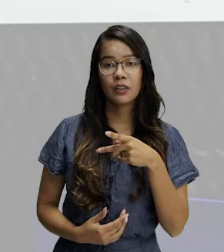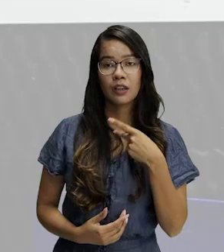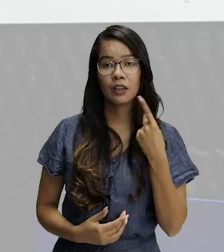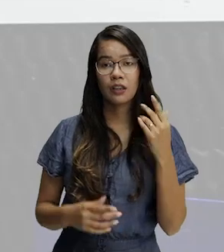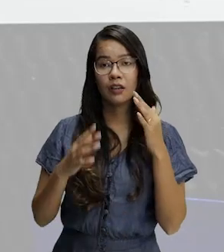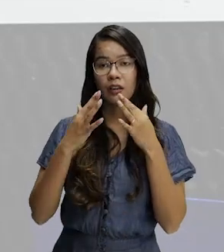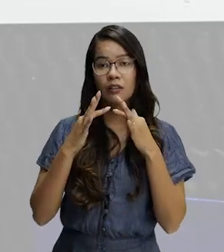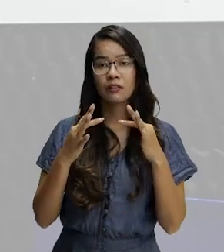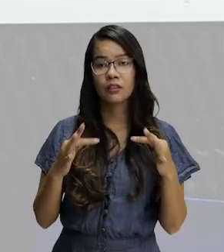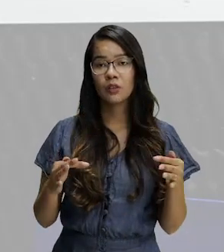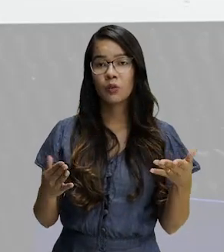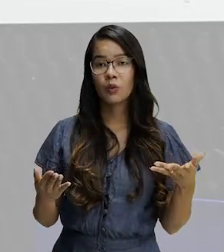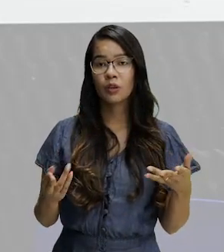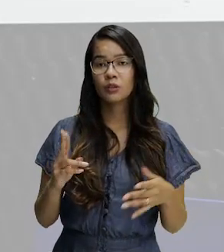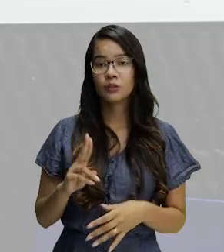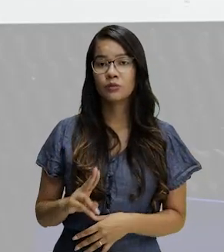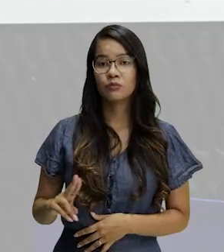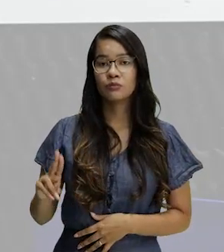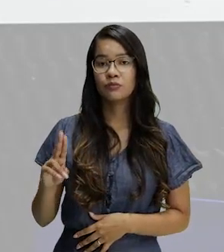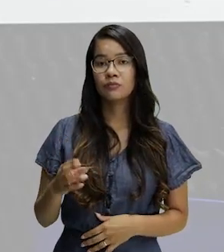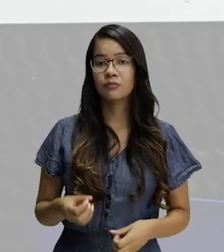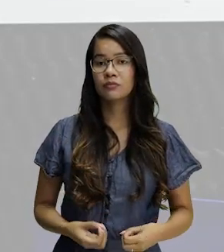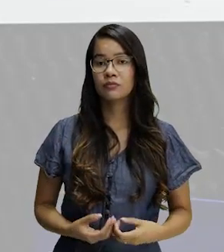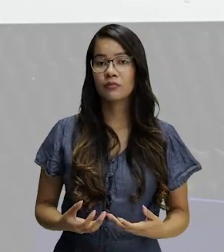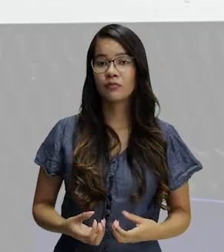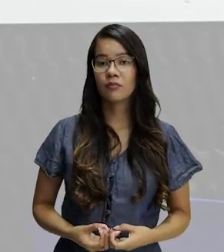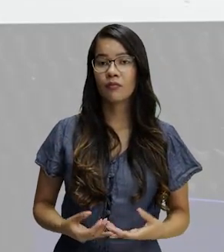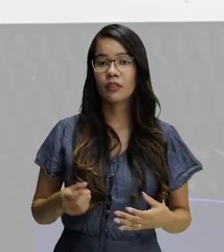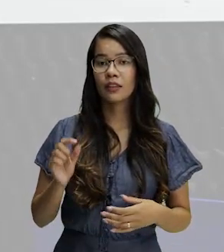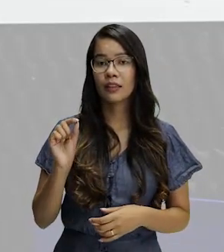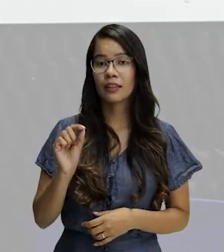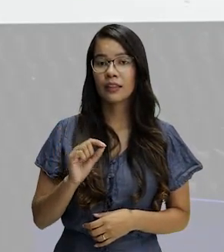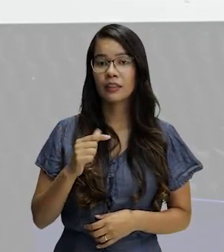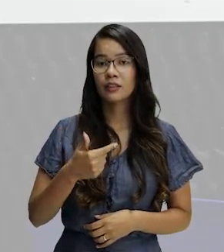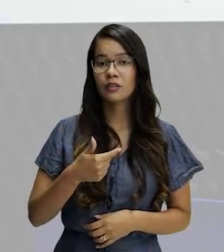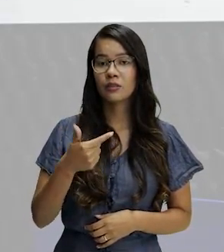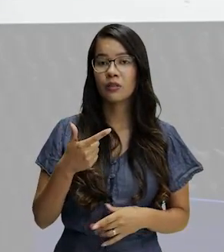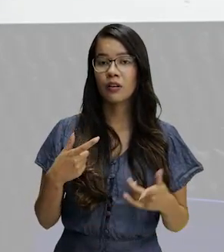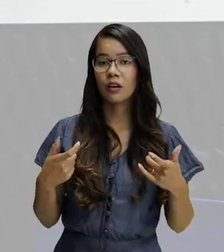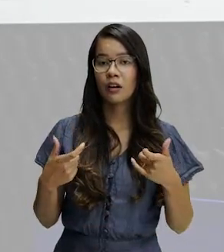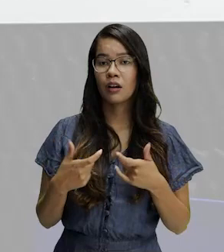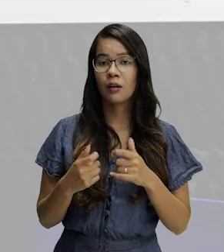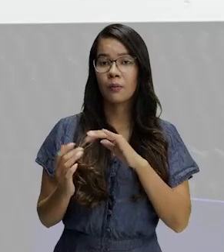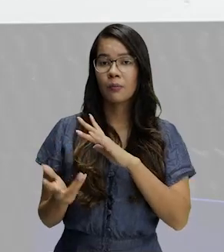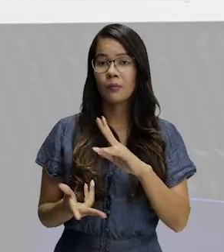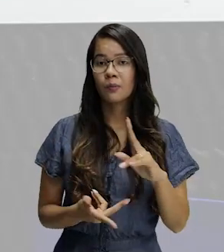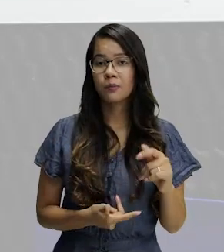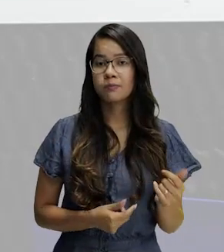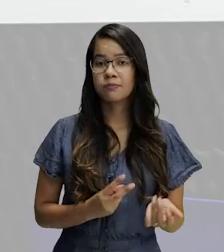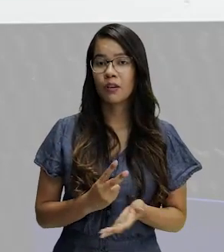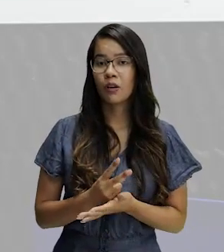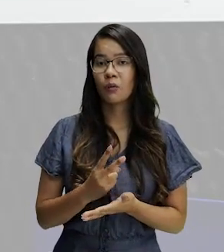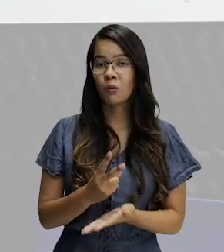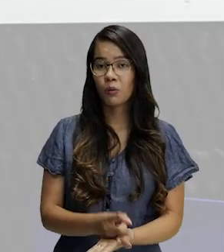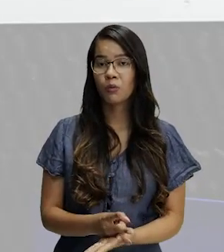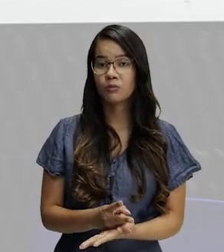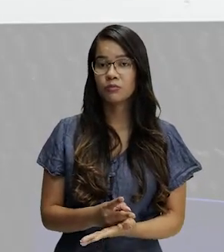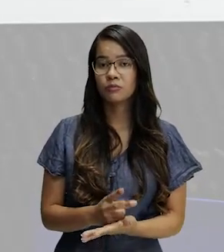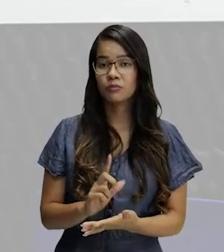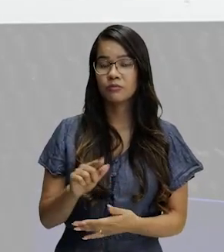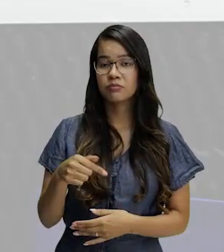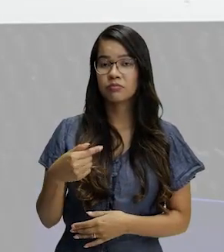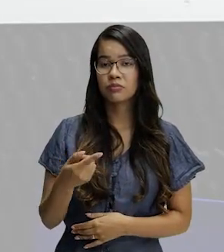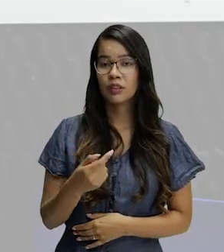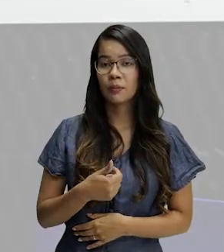frase, quando ele utiliza essa expressão, que a Segunda Guerra Mundial ela foi a continuação da Primeira, na verdade